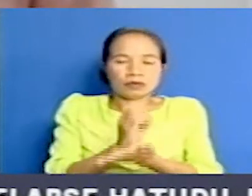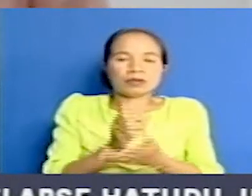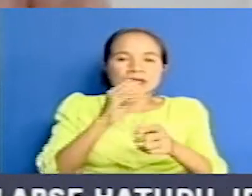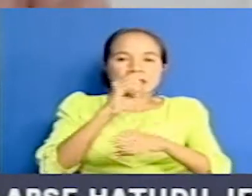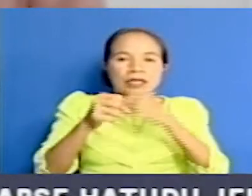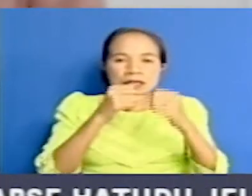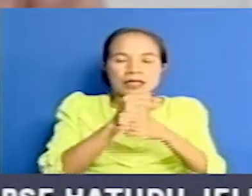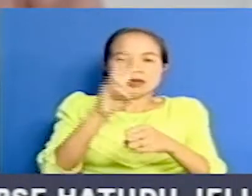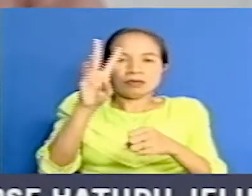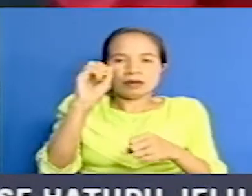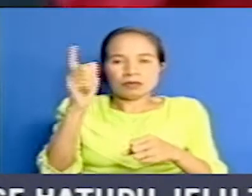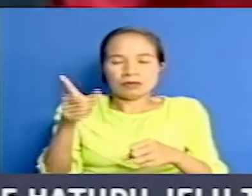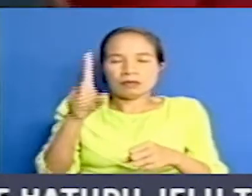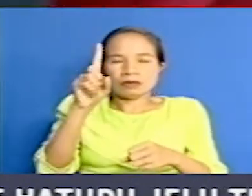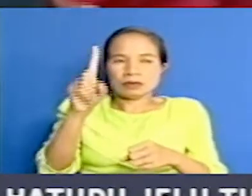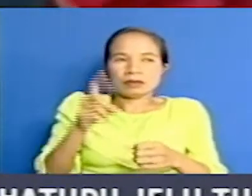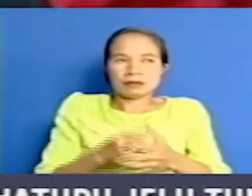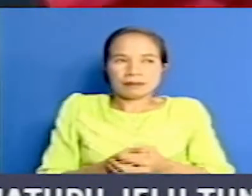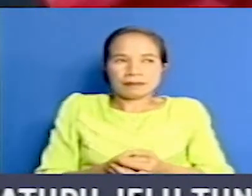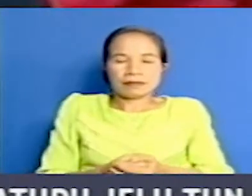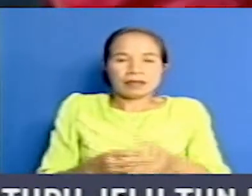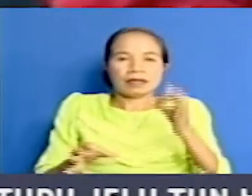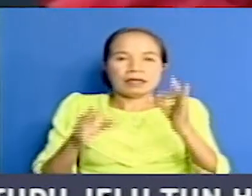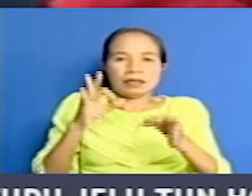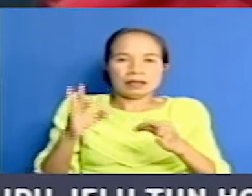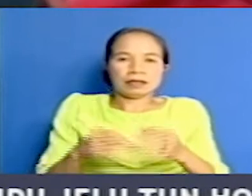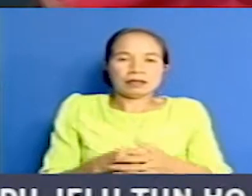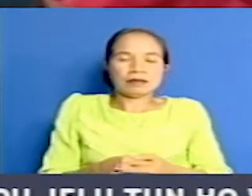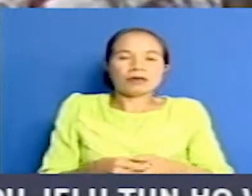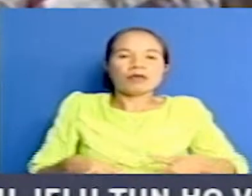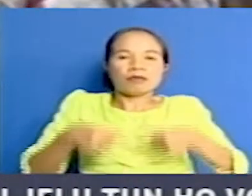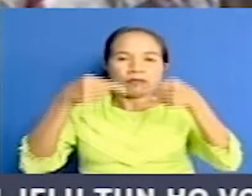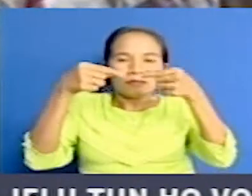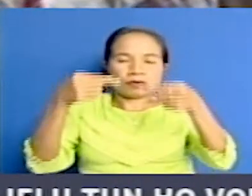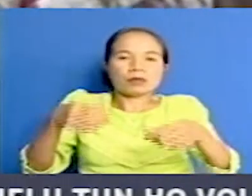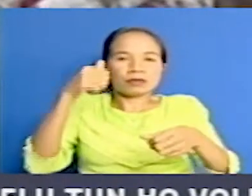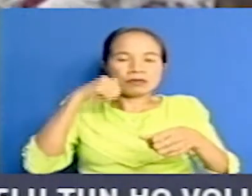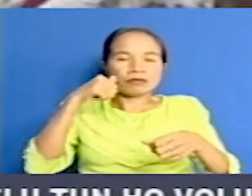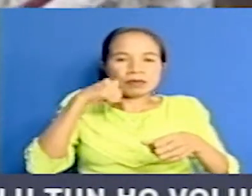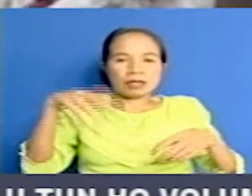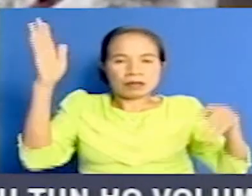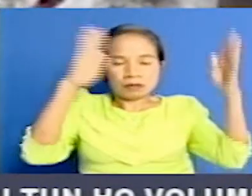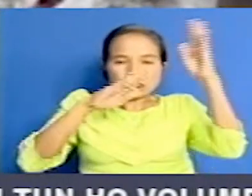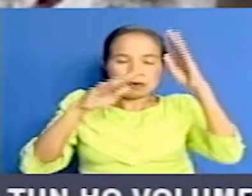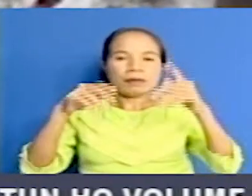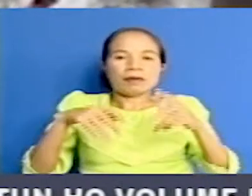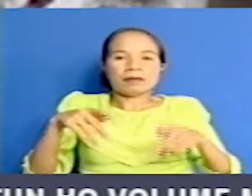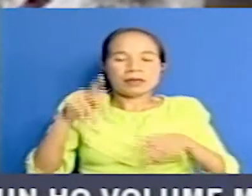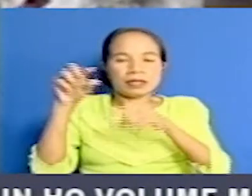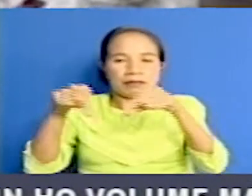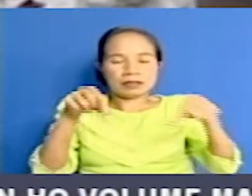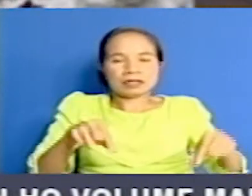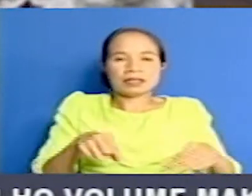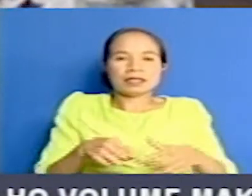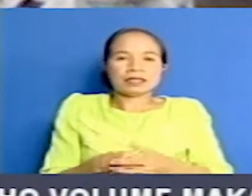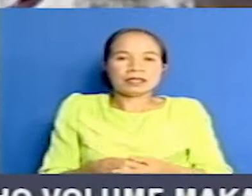Atinan Rihungrua Ronulo Resingida. Além de né, fomos prêmio para Feto o problema de deficiência Sira,